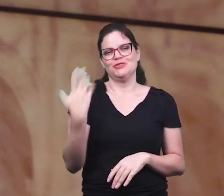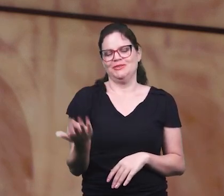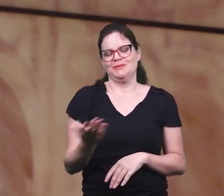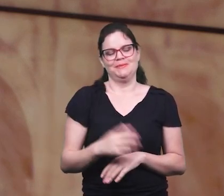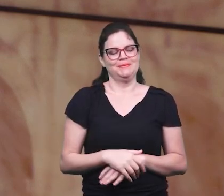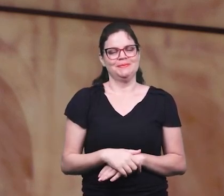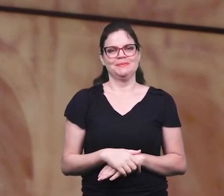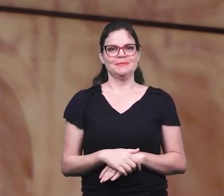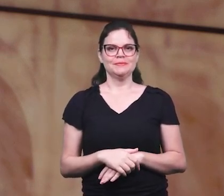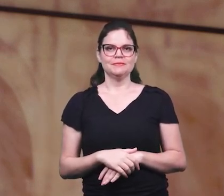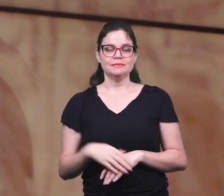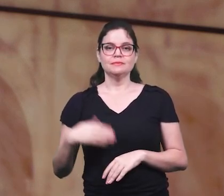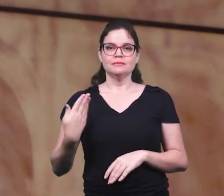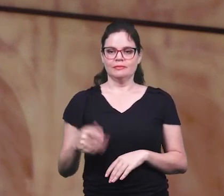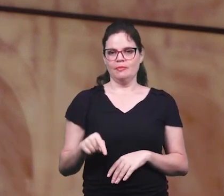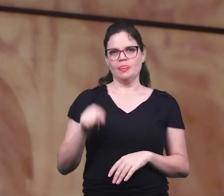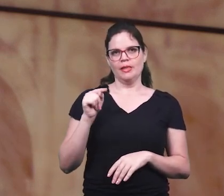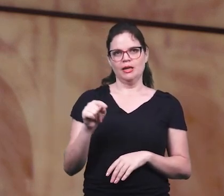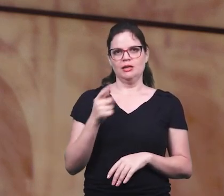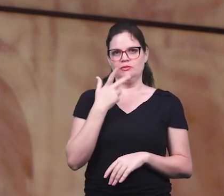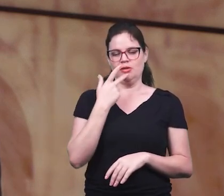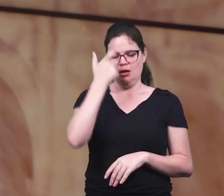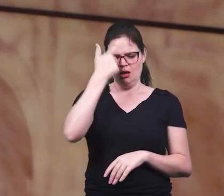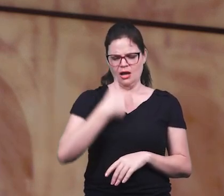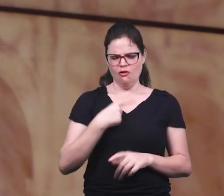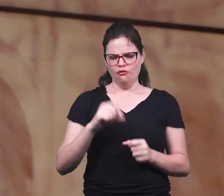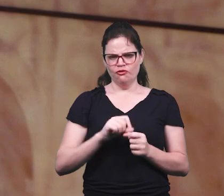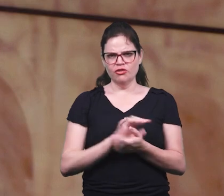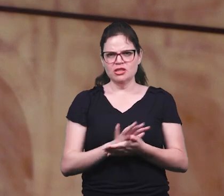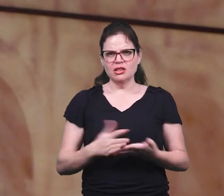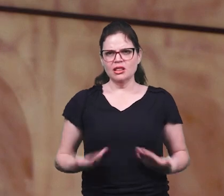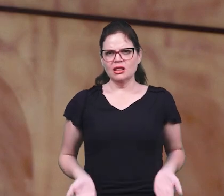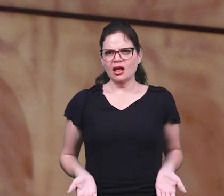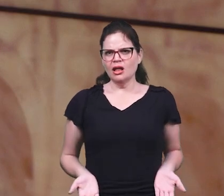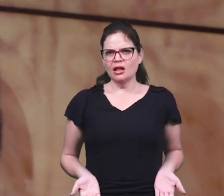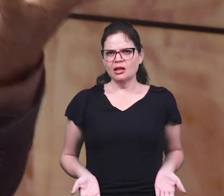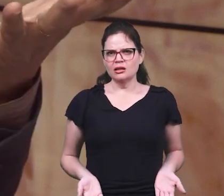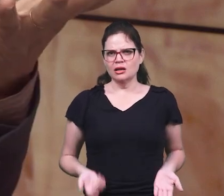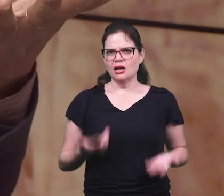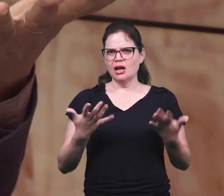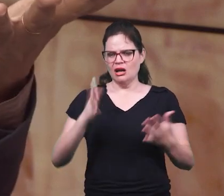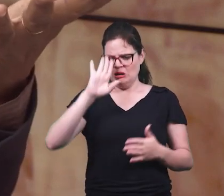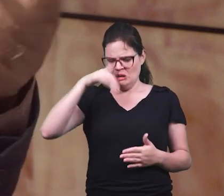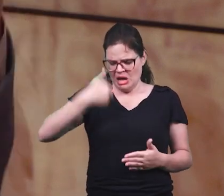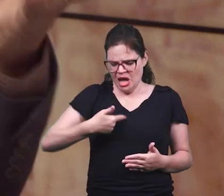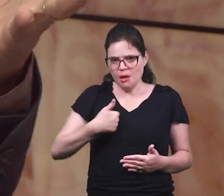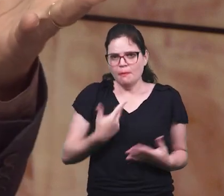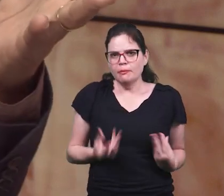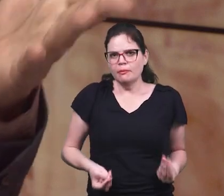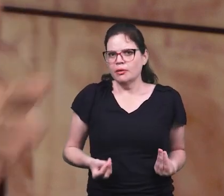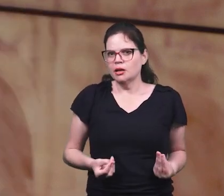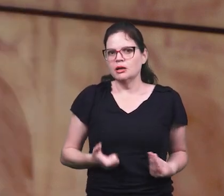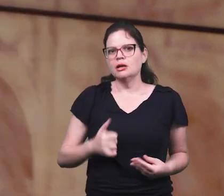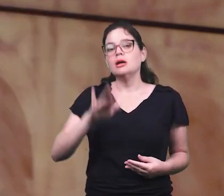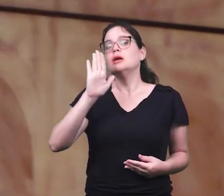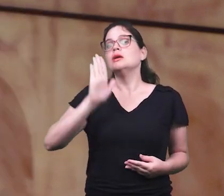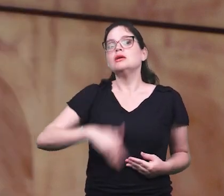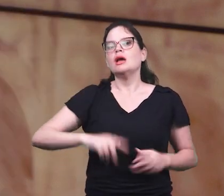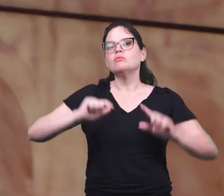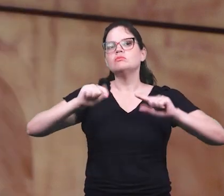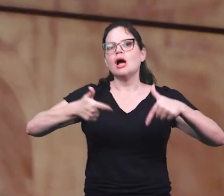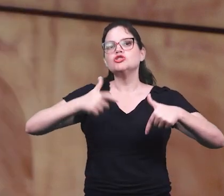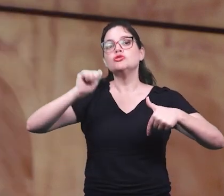só, ele tinha esse princípio, ele falava o seguinte, eu não fiz nada, vocês querem honrar o meu nome, eu não fiz nada. Quem fez